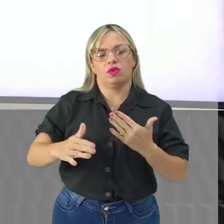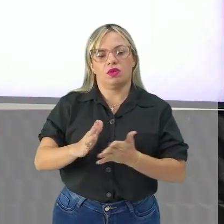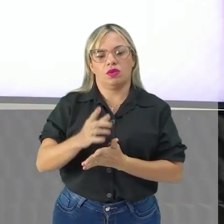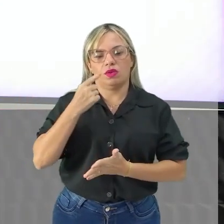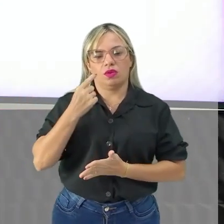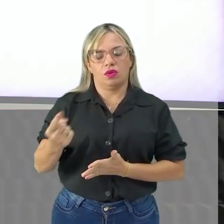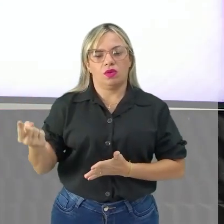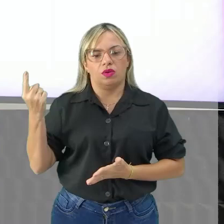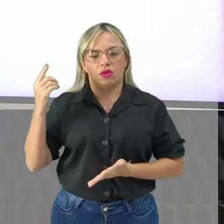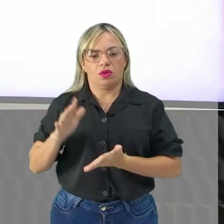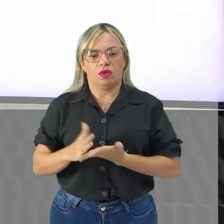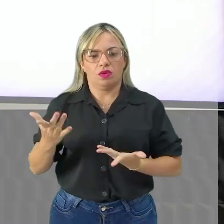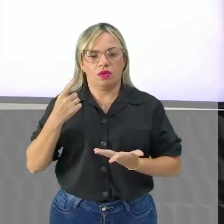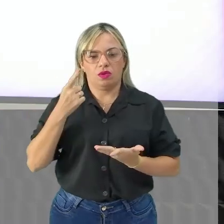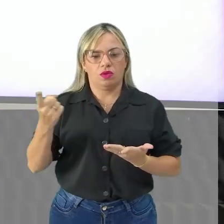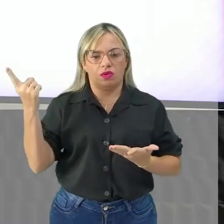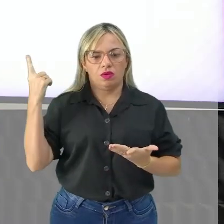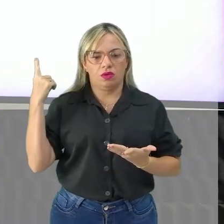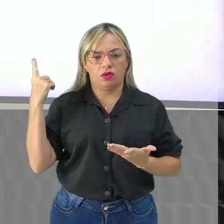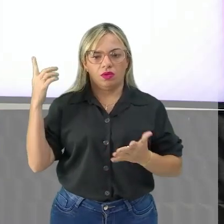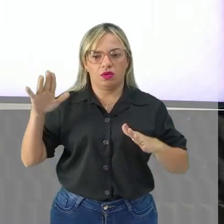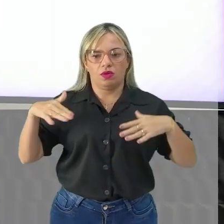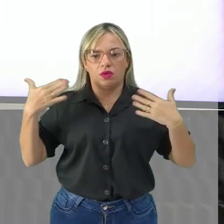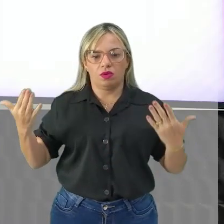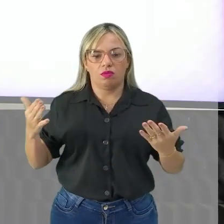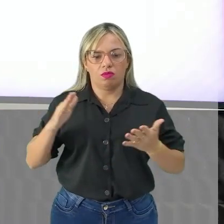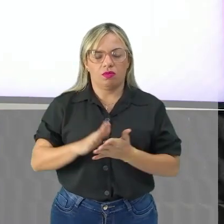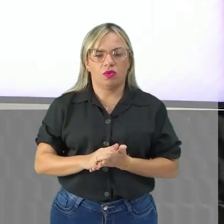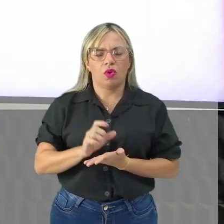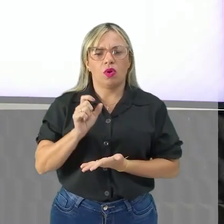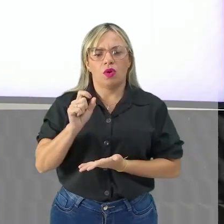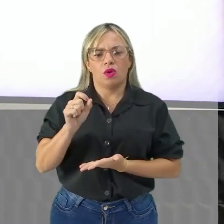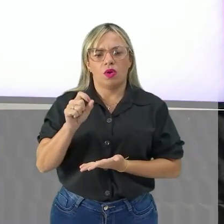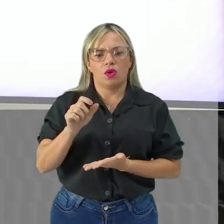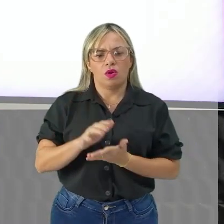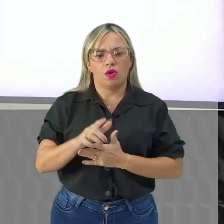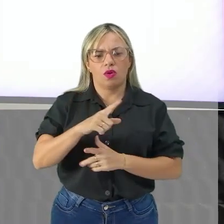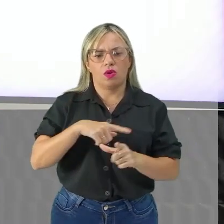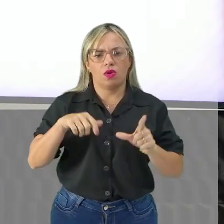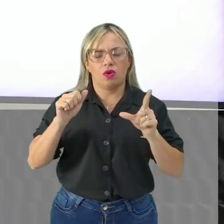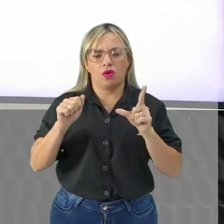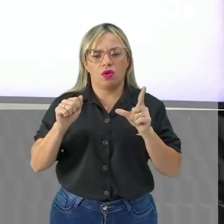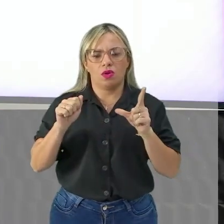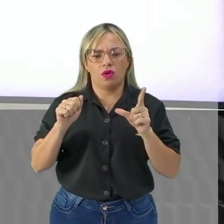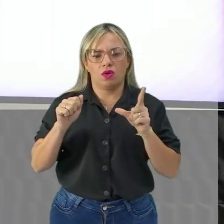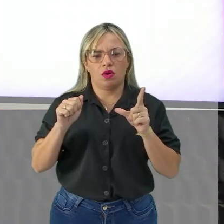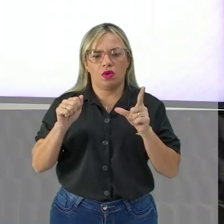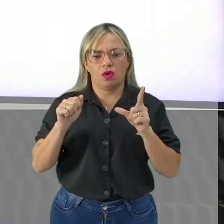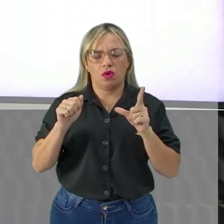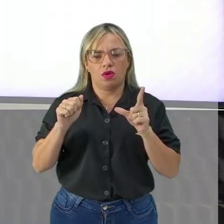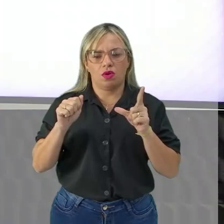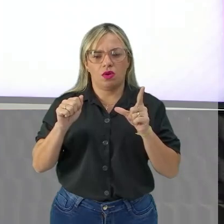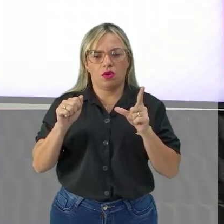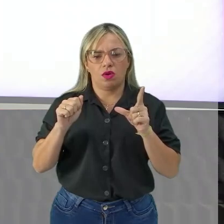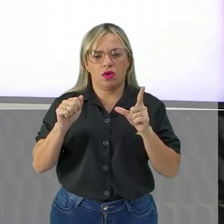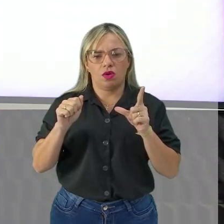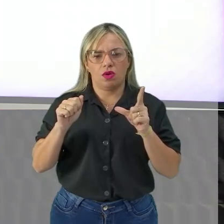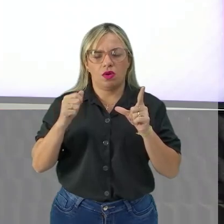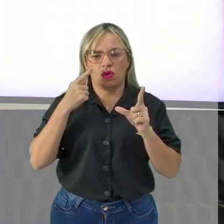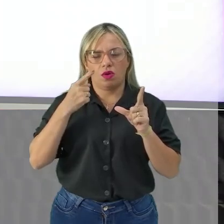processo, né? Qual protozoose passou por isso? Foi a elefantíase ou a filariose, né? Que é